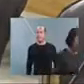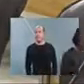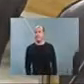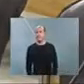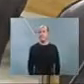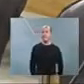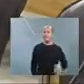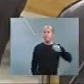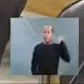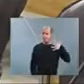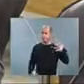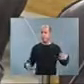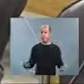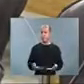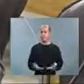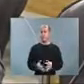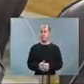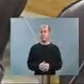o meu pronunciamento de hoje